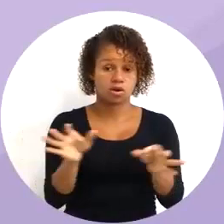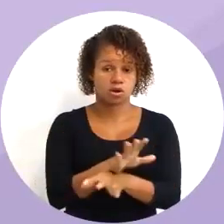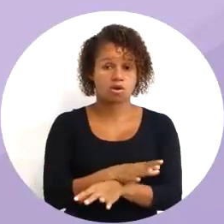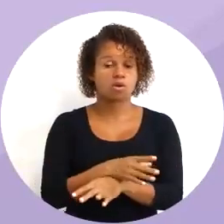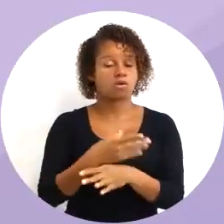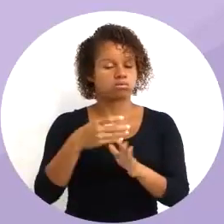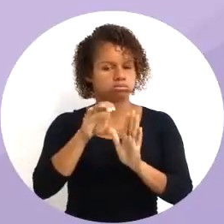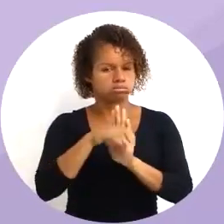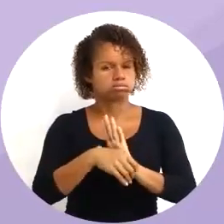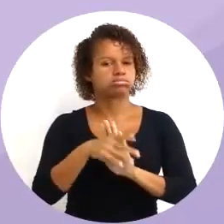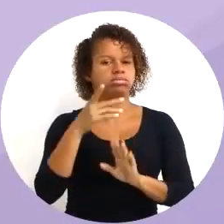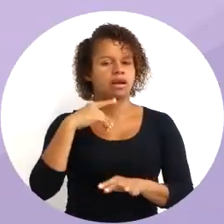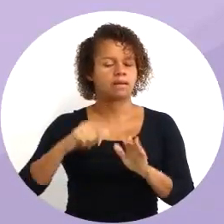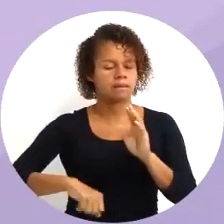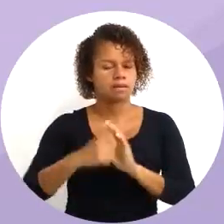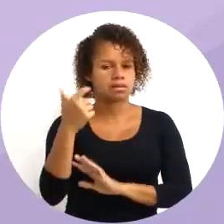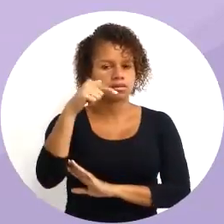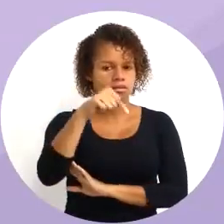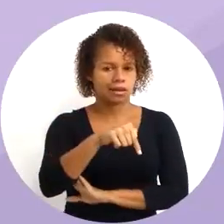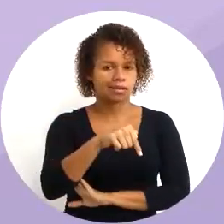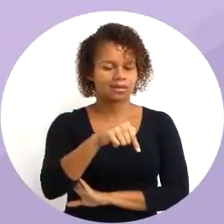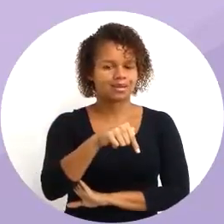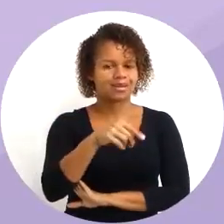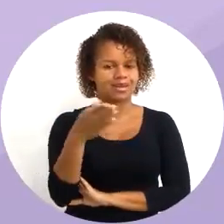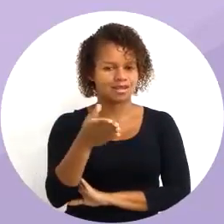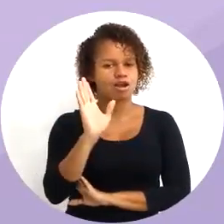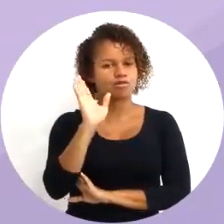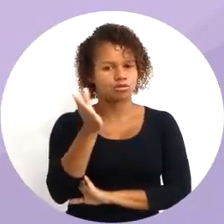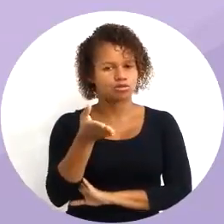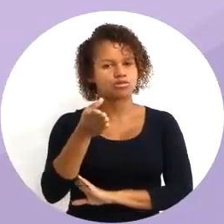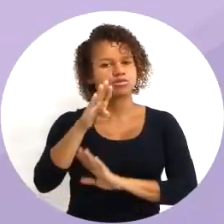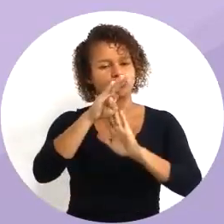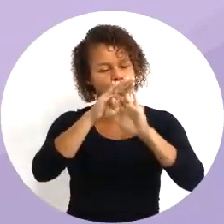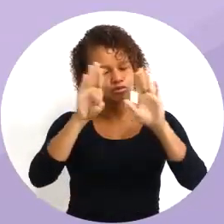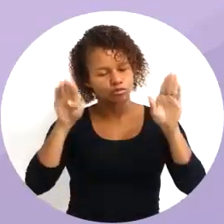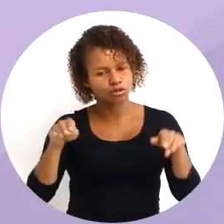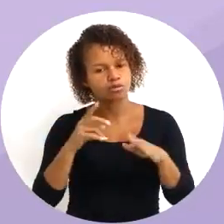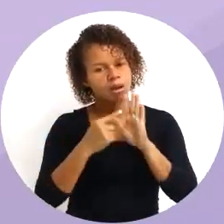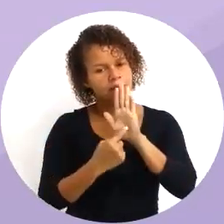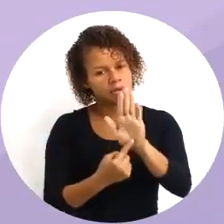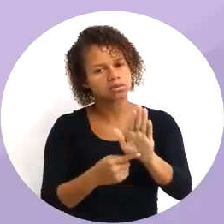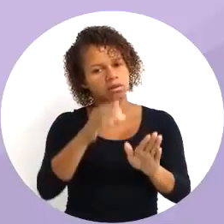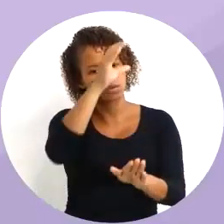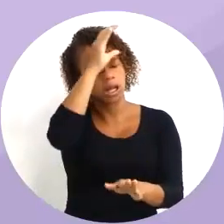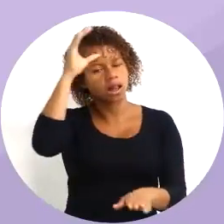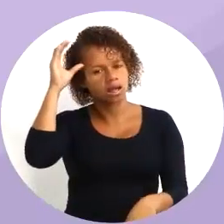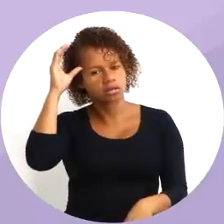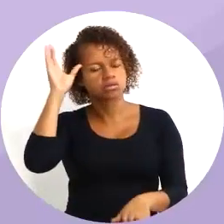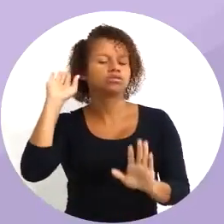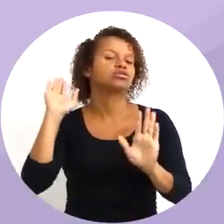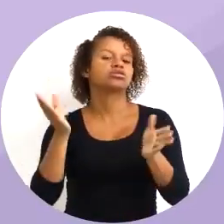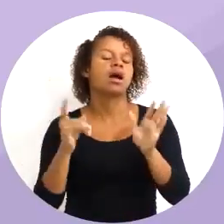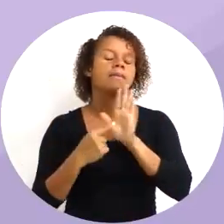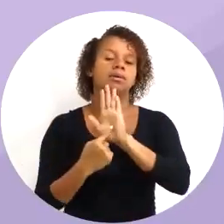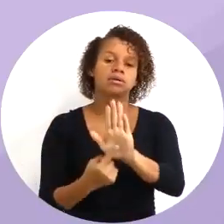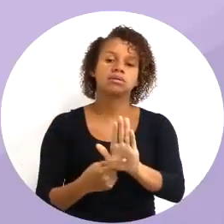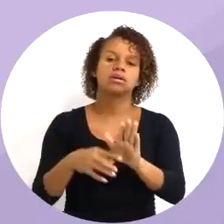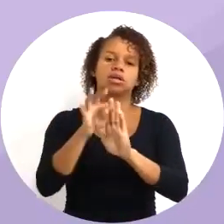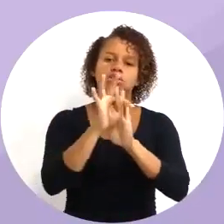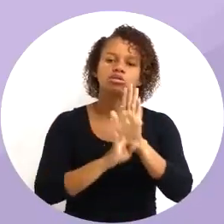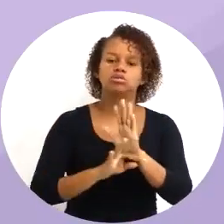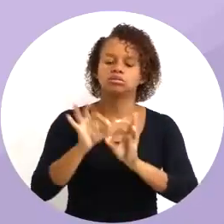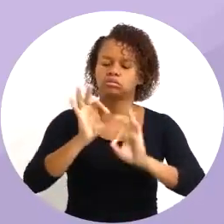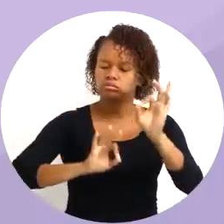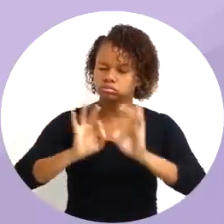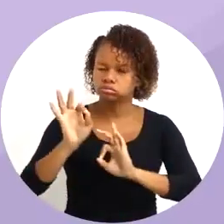Hoje você concluiu o conteúdo da competência 7 e já possui um projeto que pode ser apresentado para um cliente, pois já